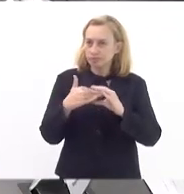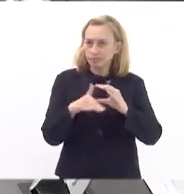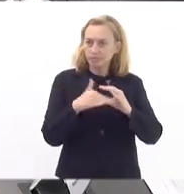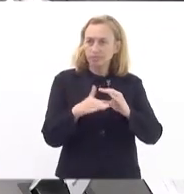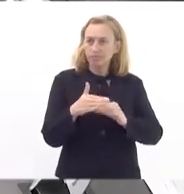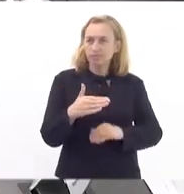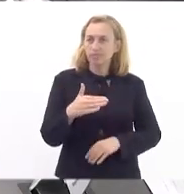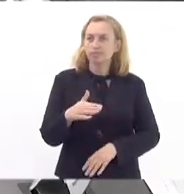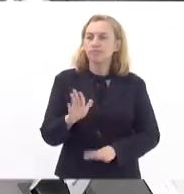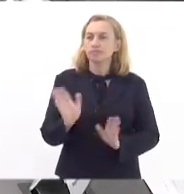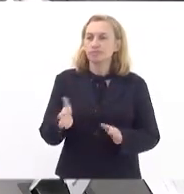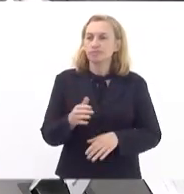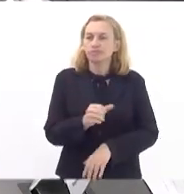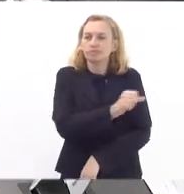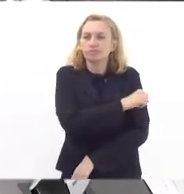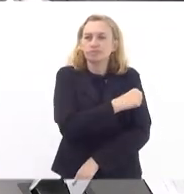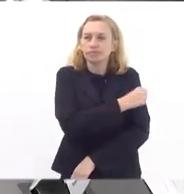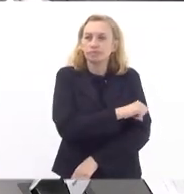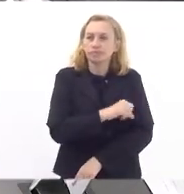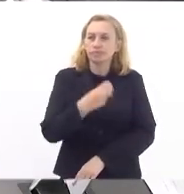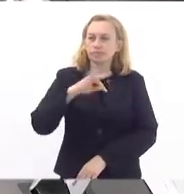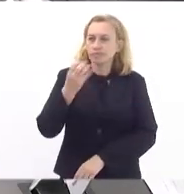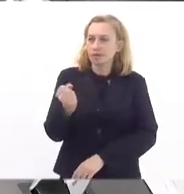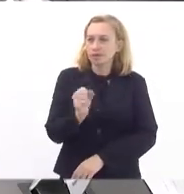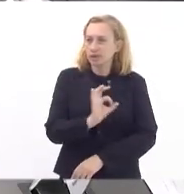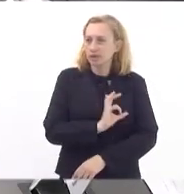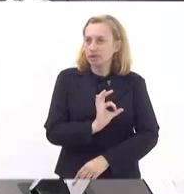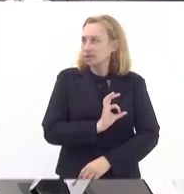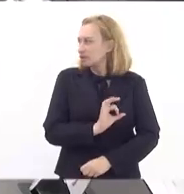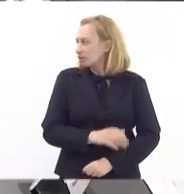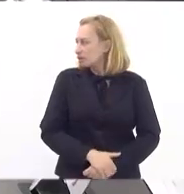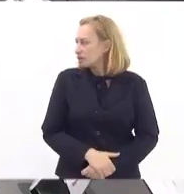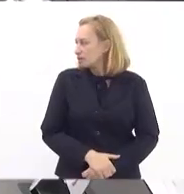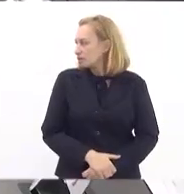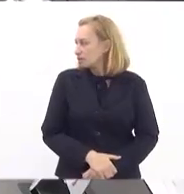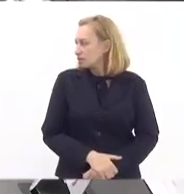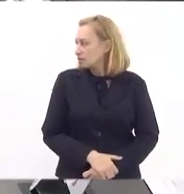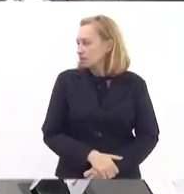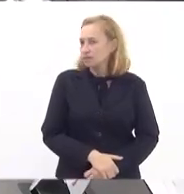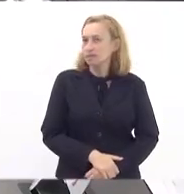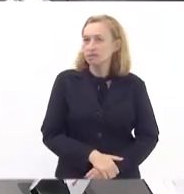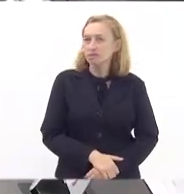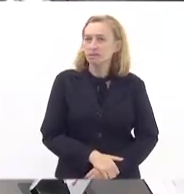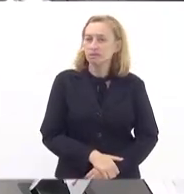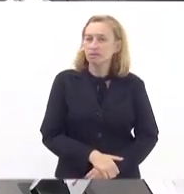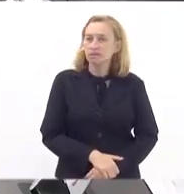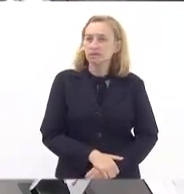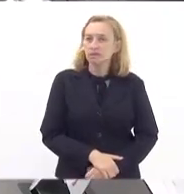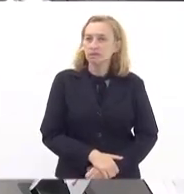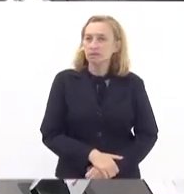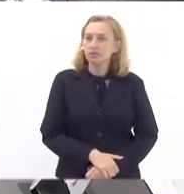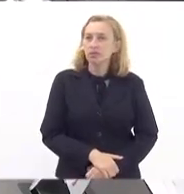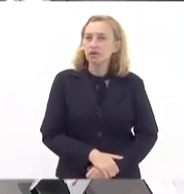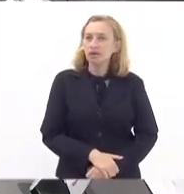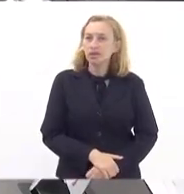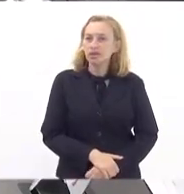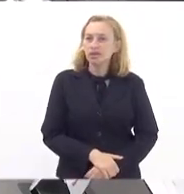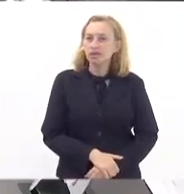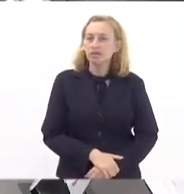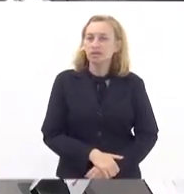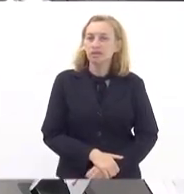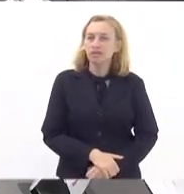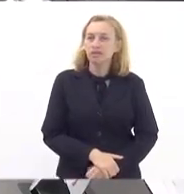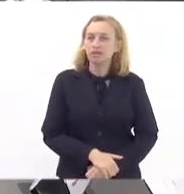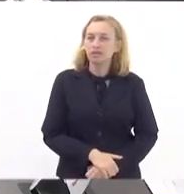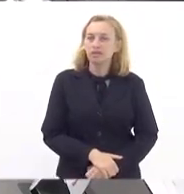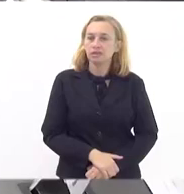Regiane e para marcar tá bom melhor né porque muitas perguntas formuladas pelo Deputado a waldeck tem que ser o relator tem que pegar o máximo de dados